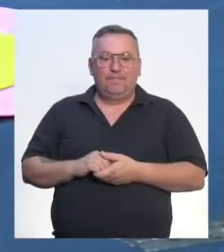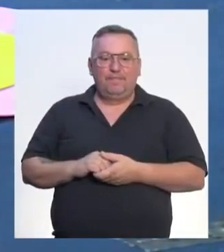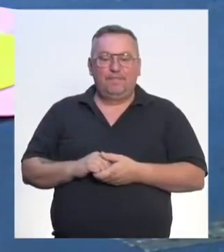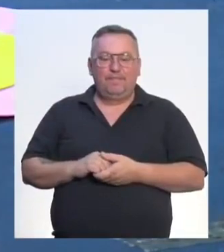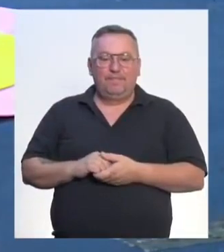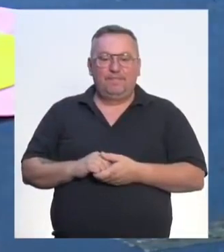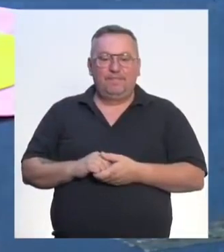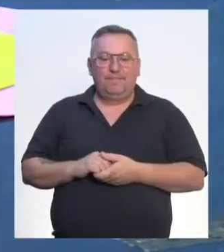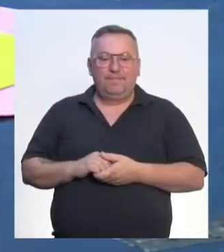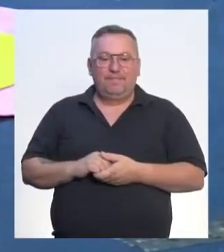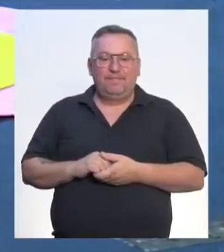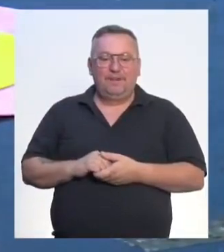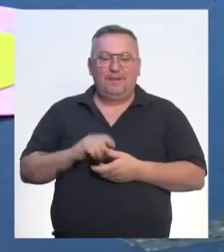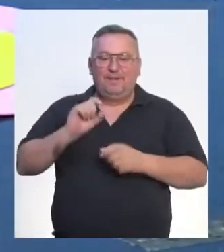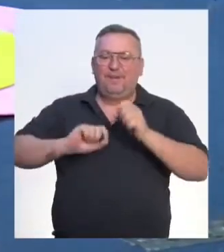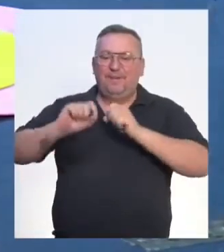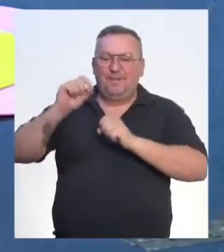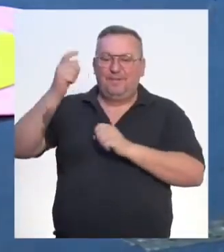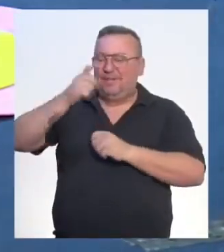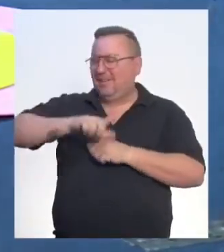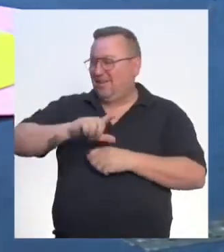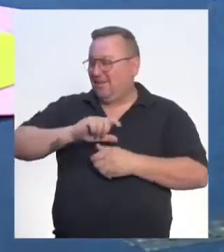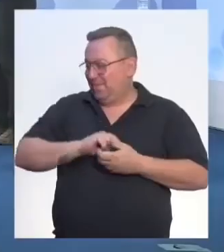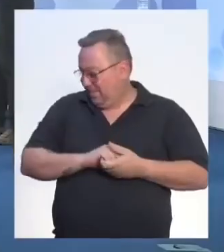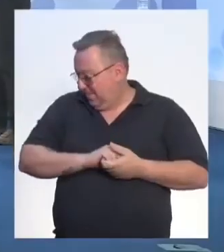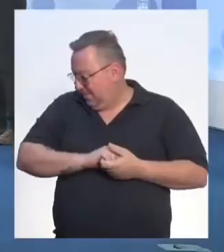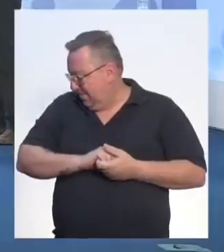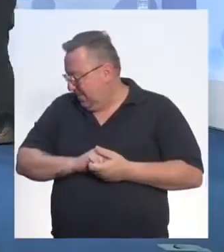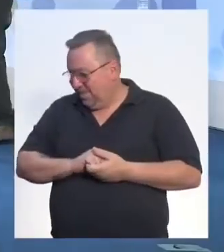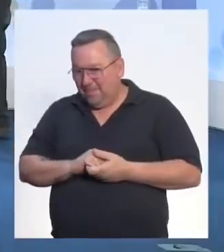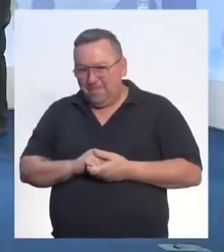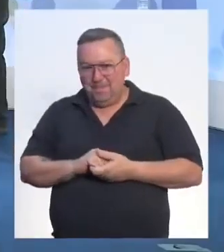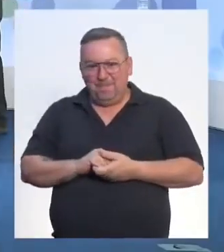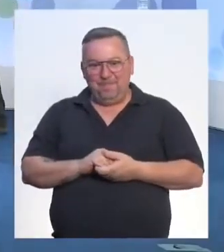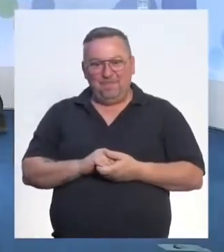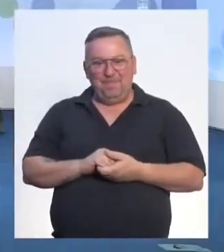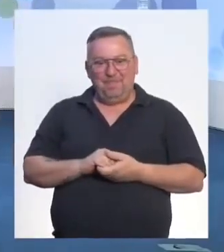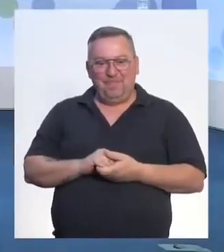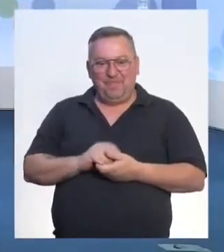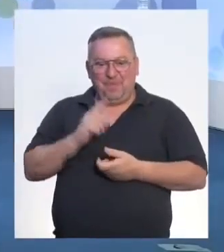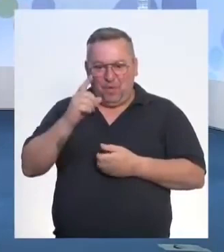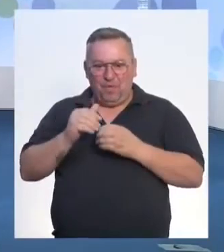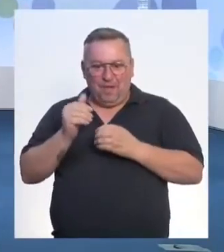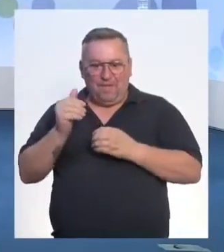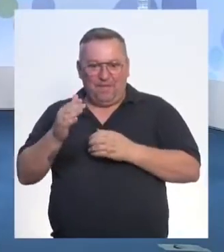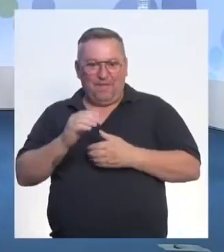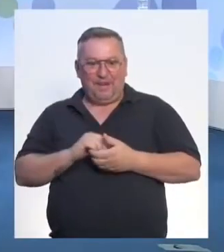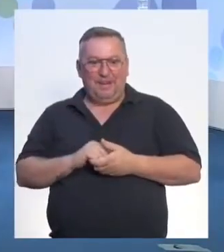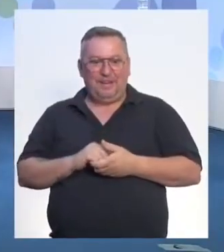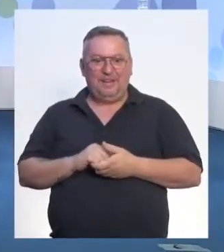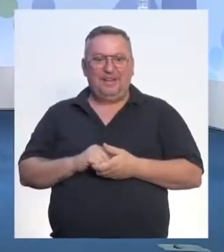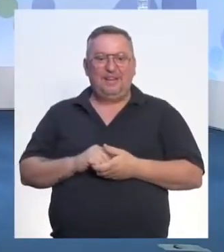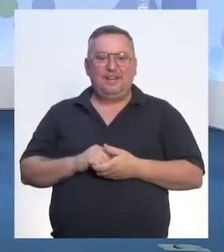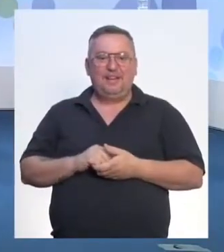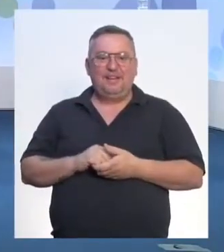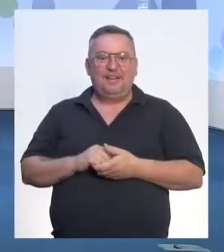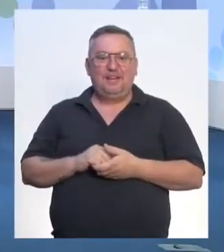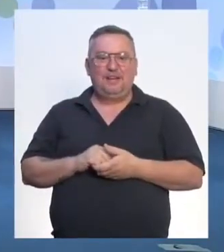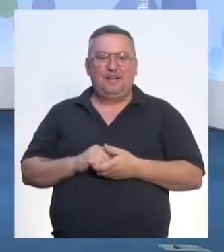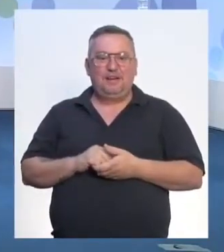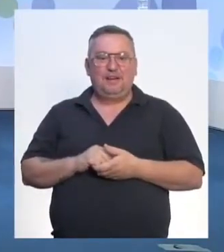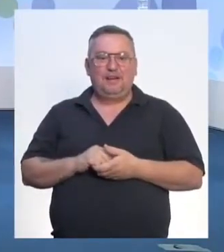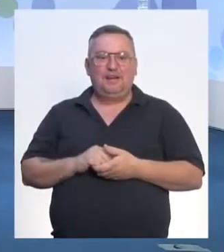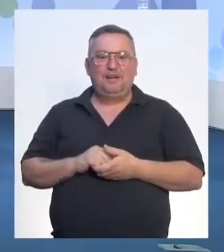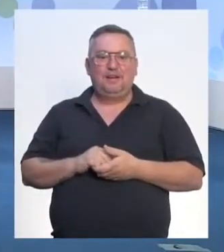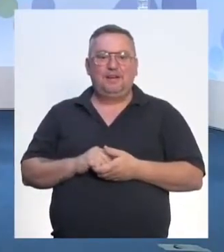Ah, caramba. Tá, beleza. Beleza. Vamos anotar. Vamos anotar. Um ali tá fora. Um tá fora. Então é só um positivo Do outro lado, aqui. Jonas. Ah,